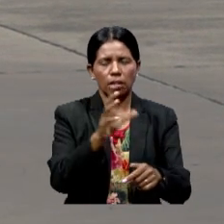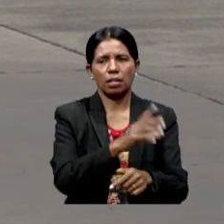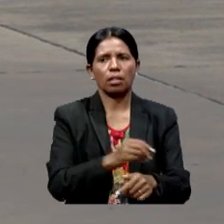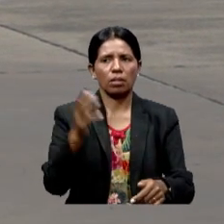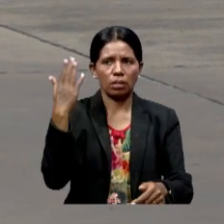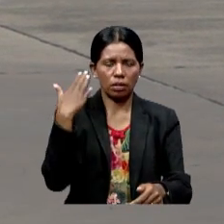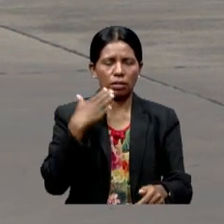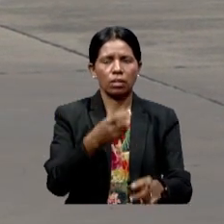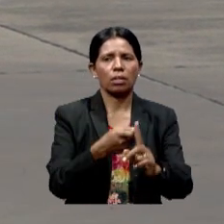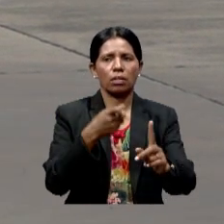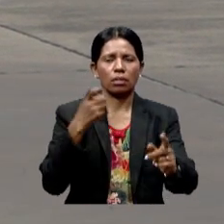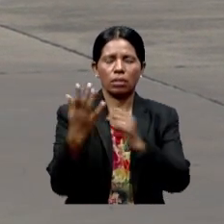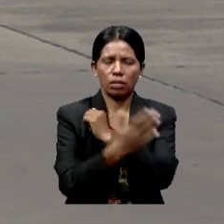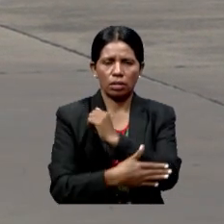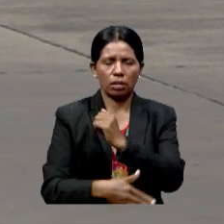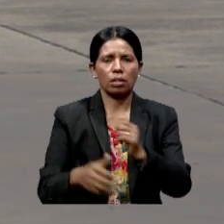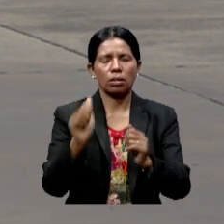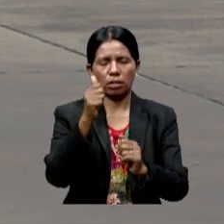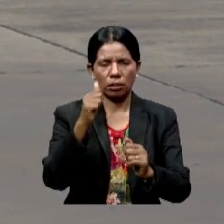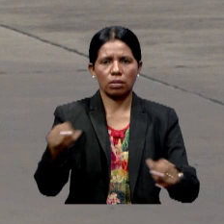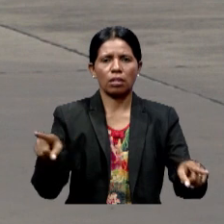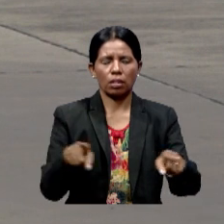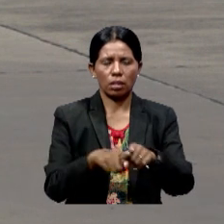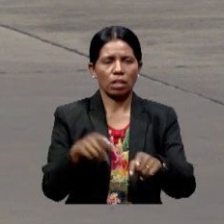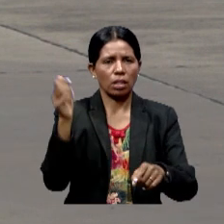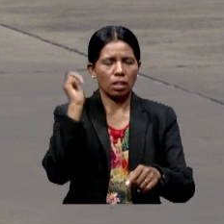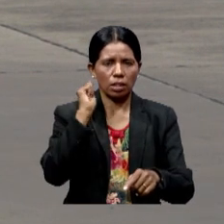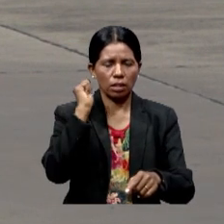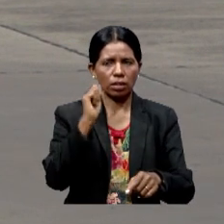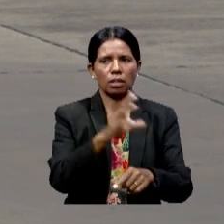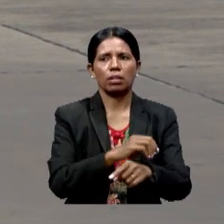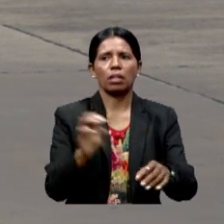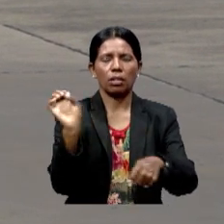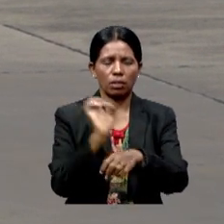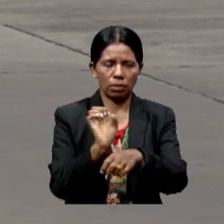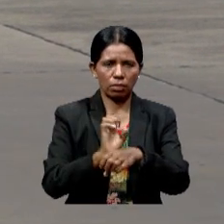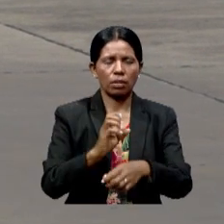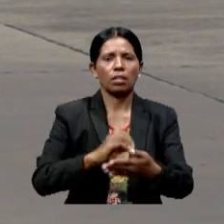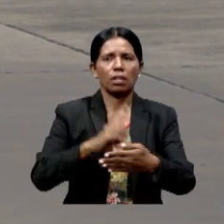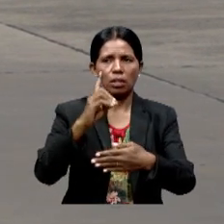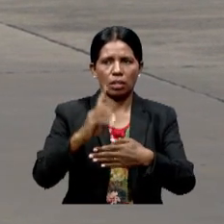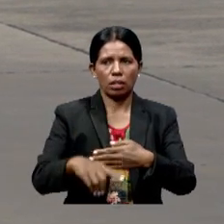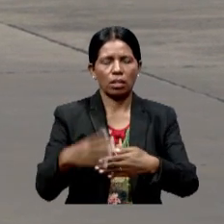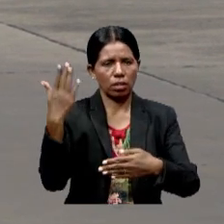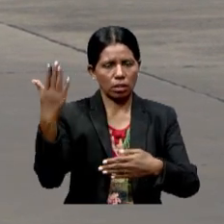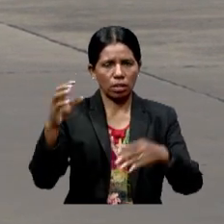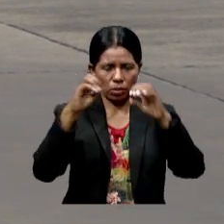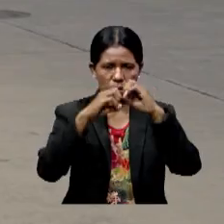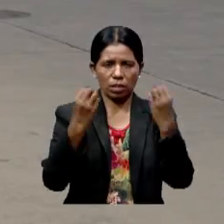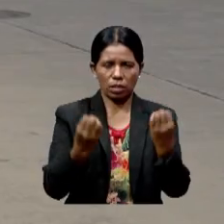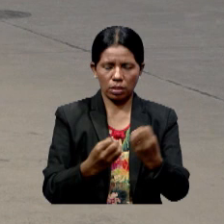antes ne composto o si nação sanulu, no dar nação nebe conhecido o economia desenvolvido e a organização